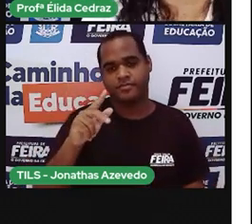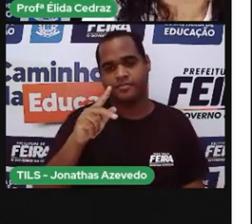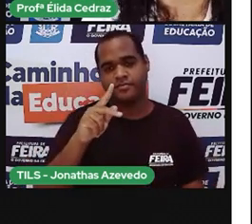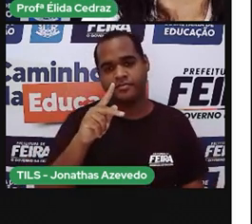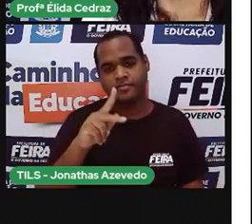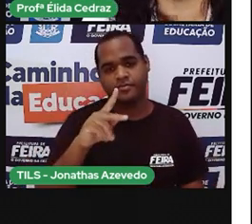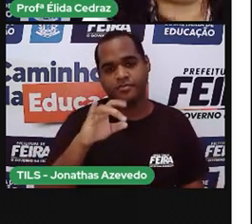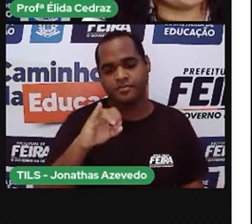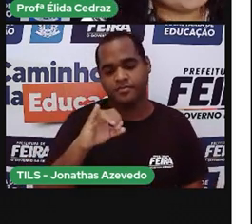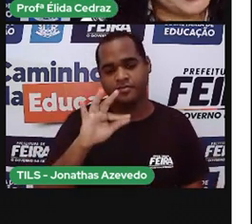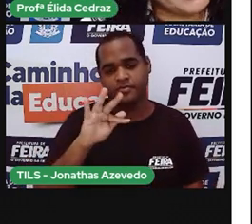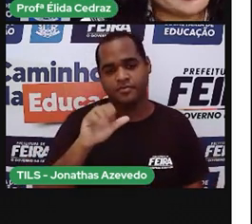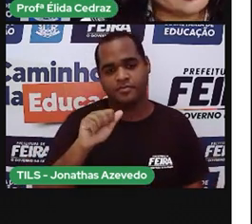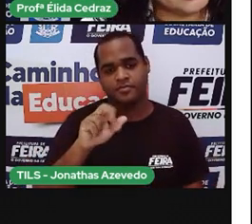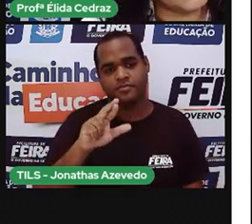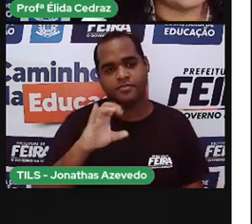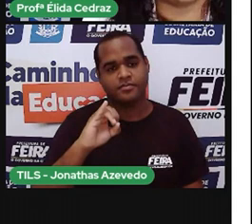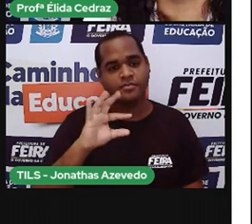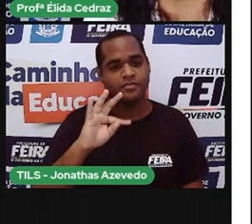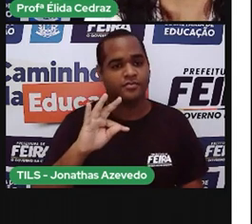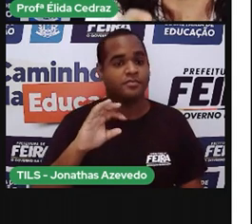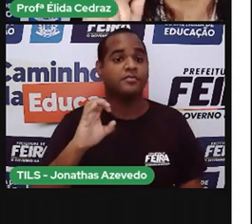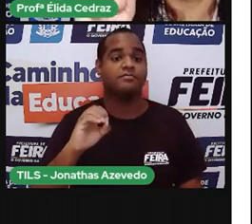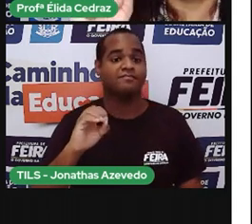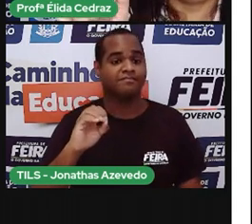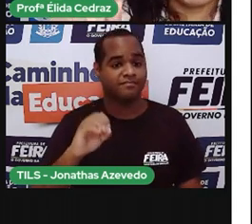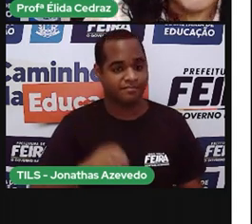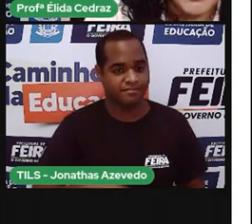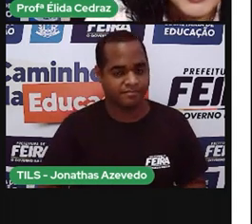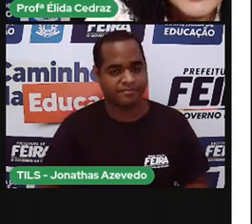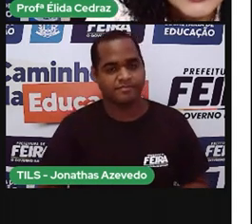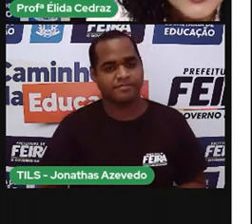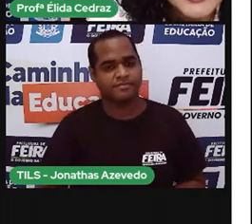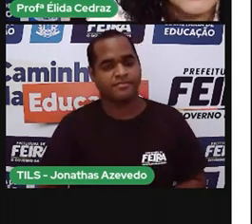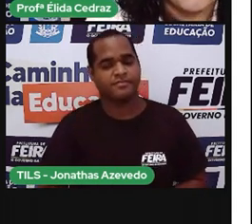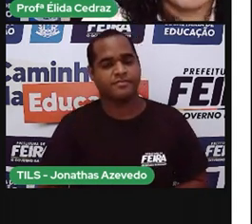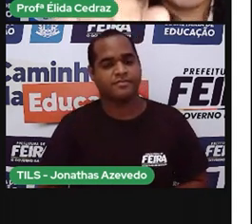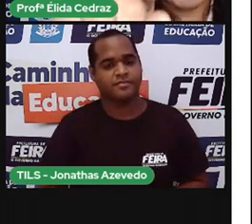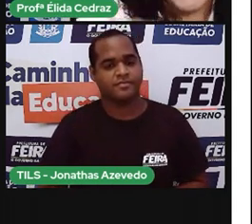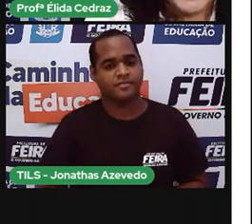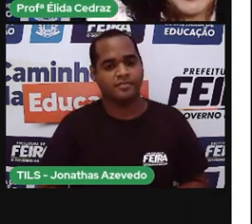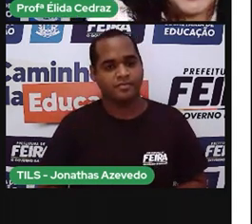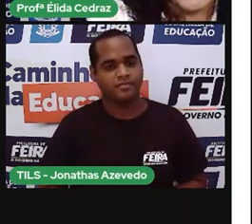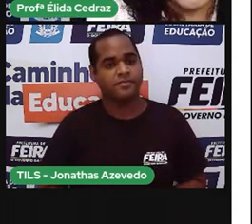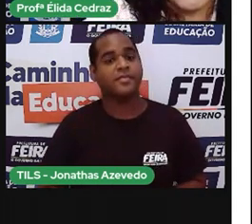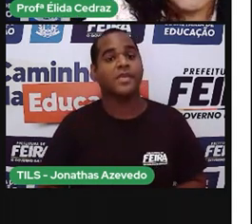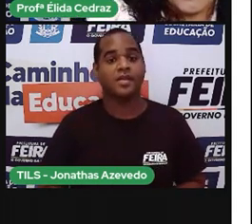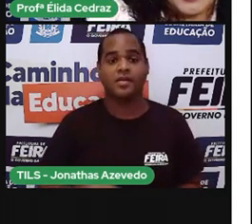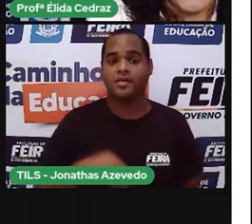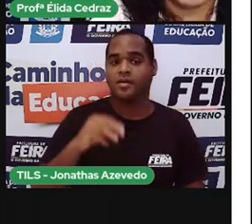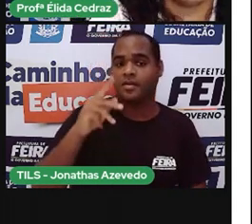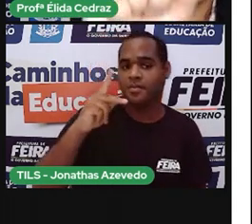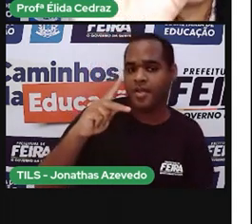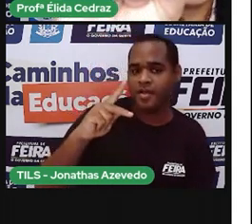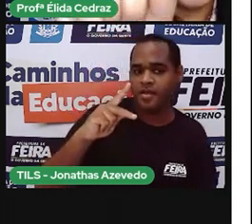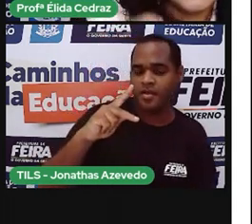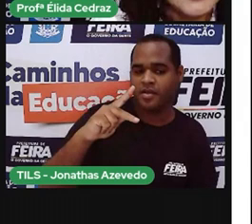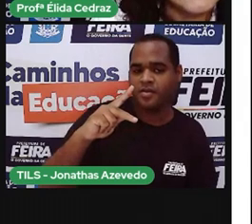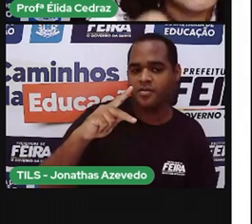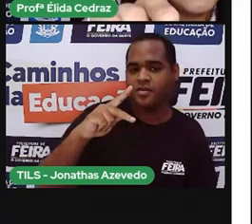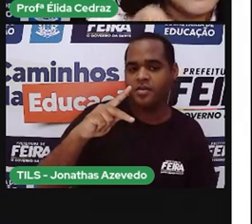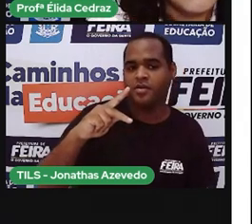virar e falar isso e olha só you P igual